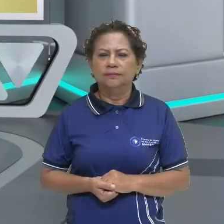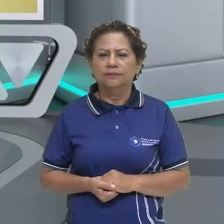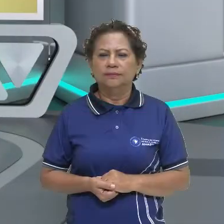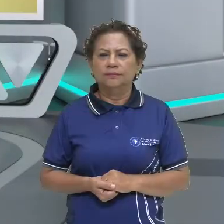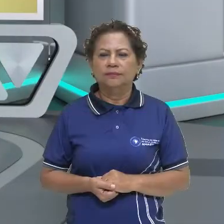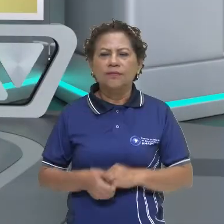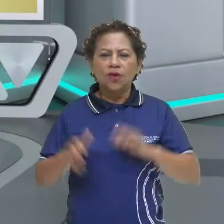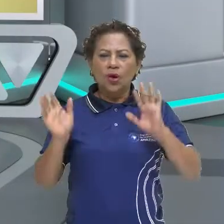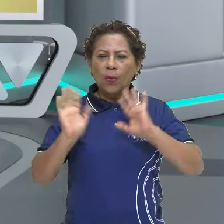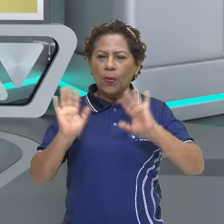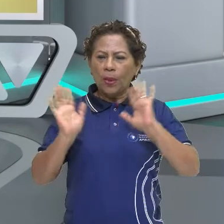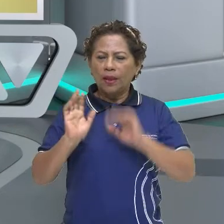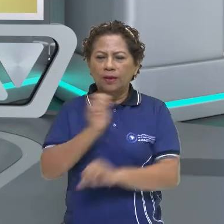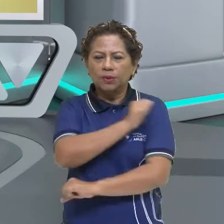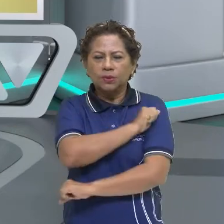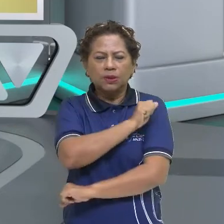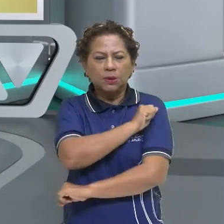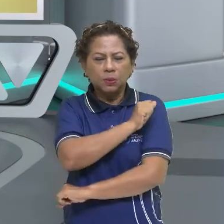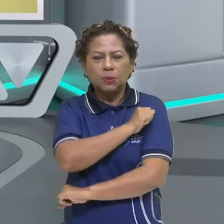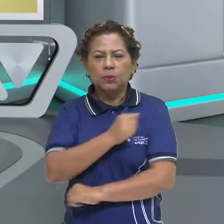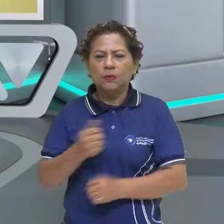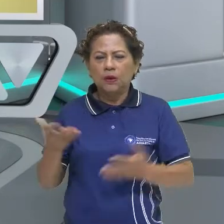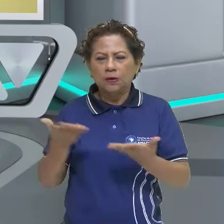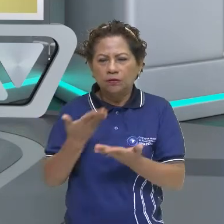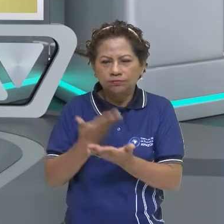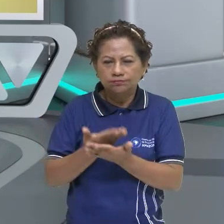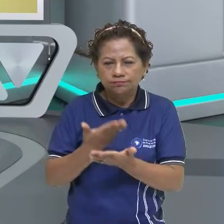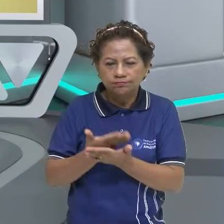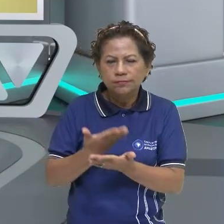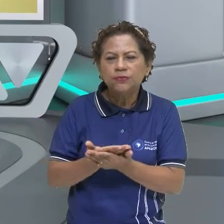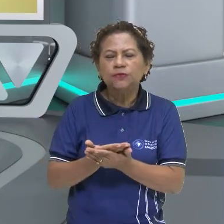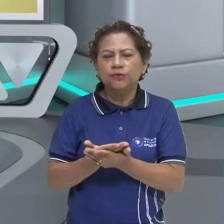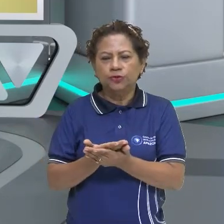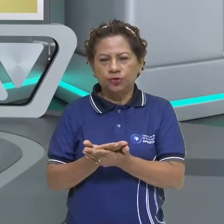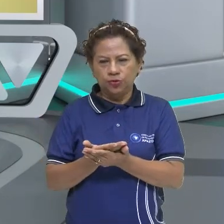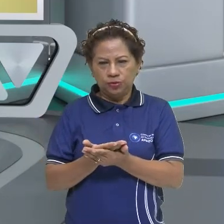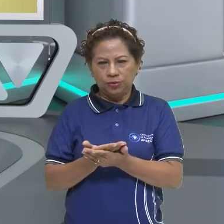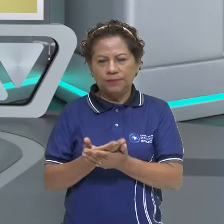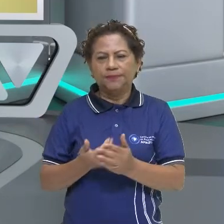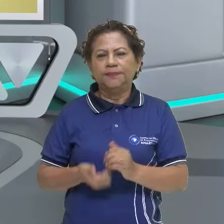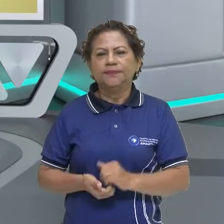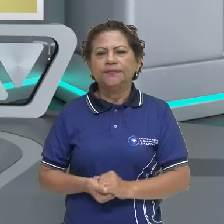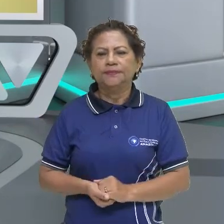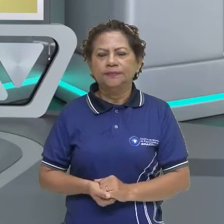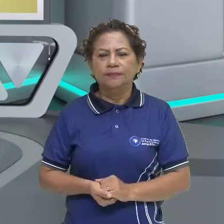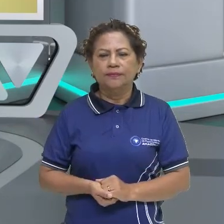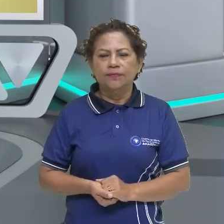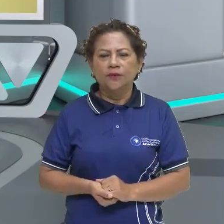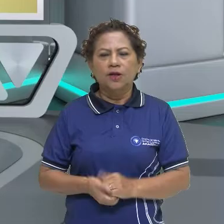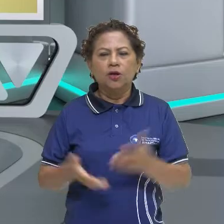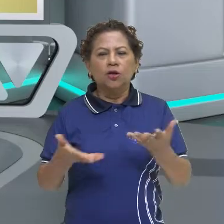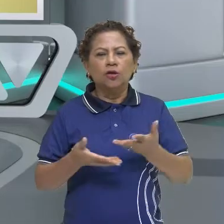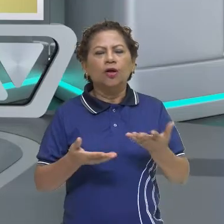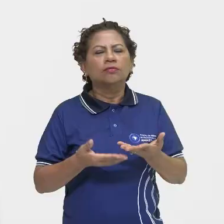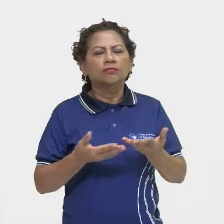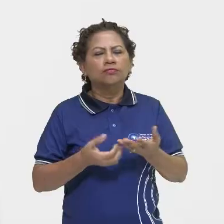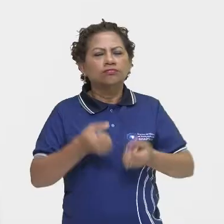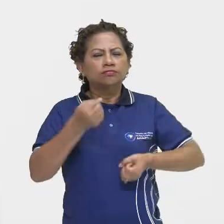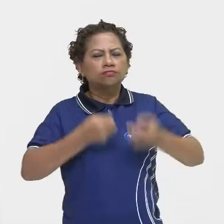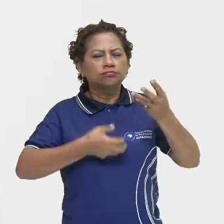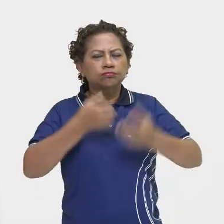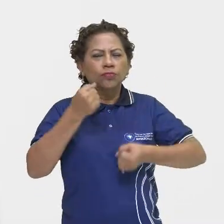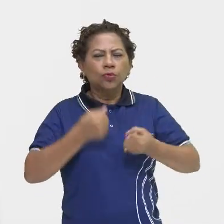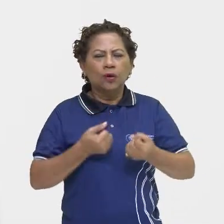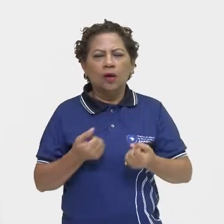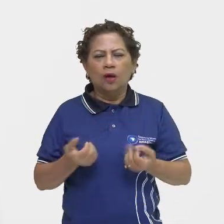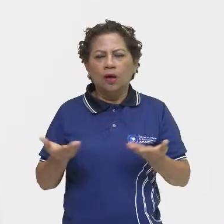Olá, meus artistas queridos, vamos para a segunda aula do nosso dia de hoje, né? Vamos conhecer o nosso objeto de conhecimento.